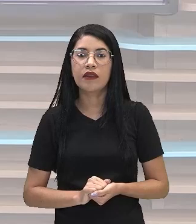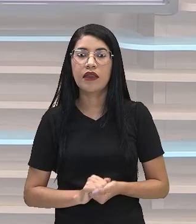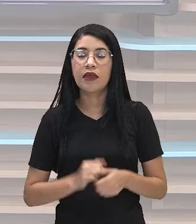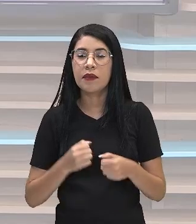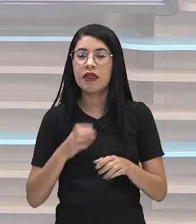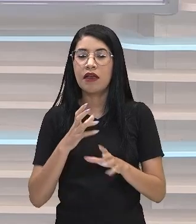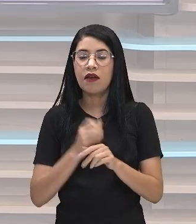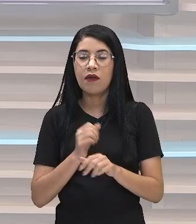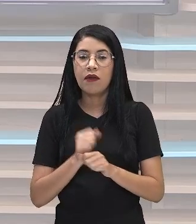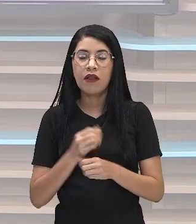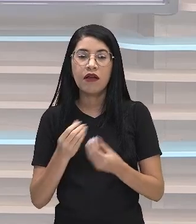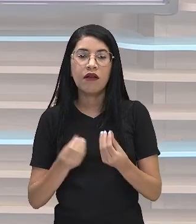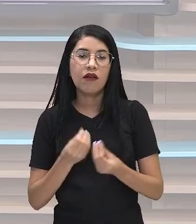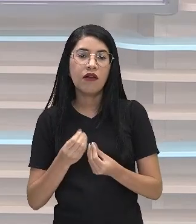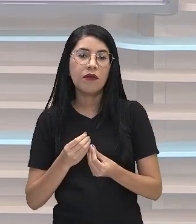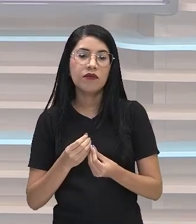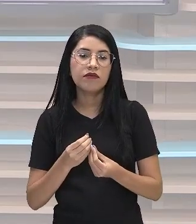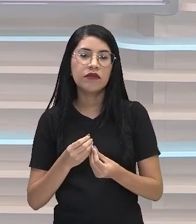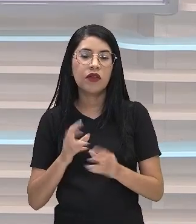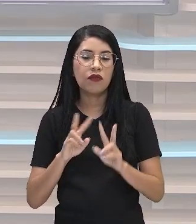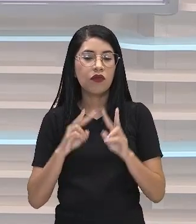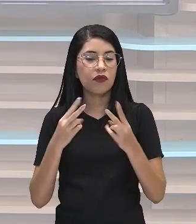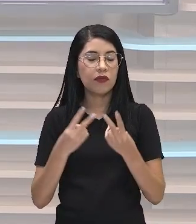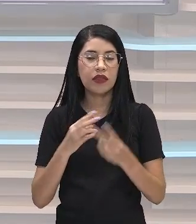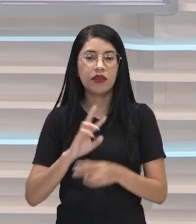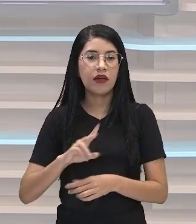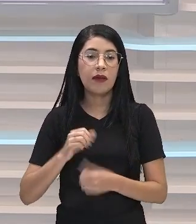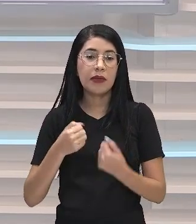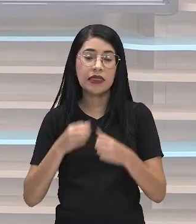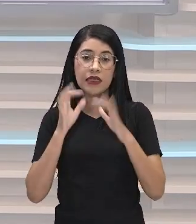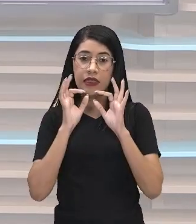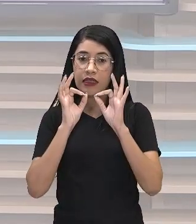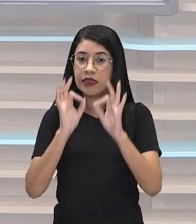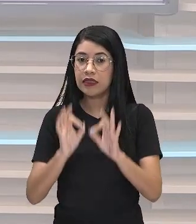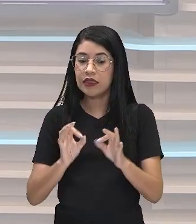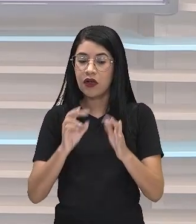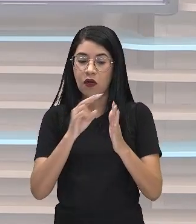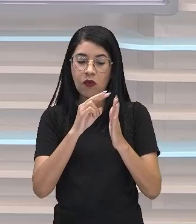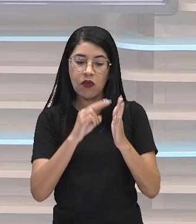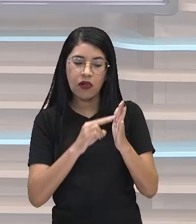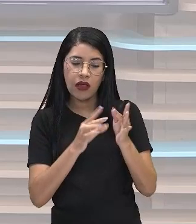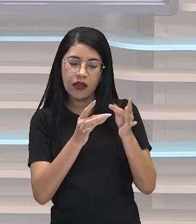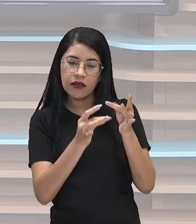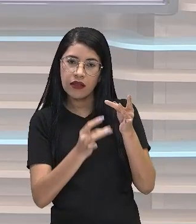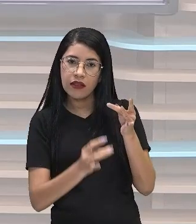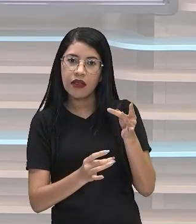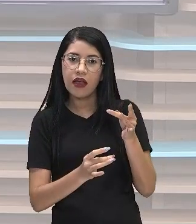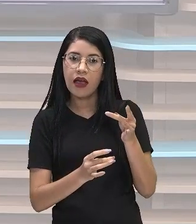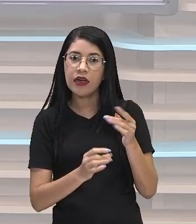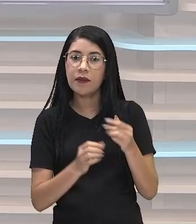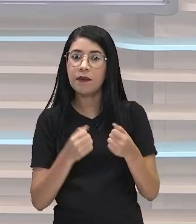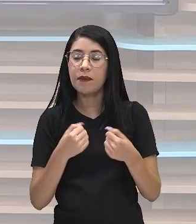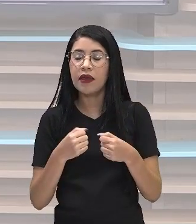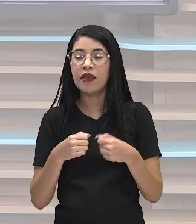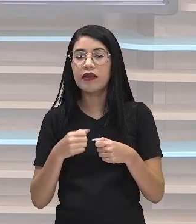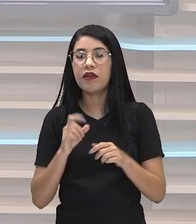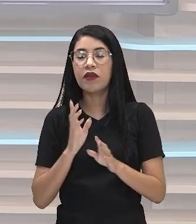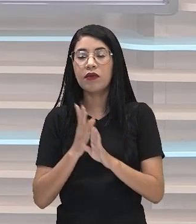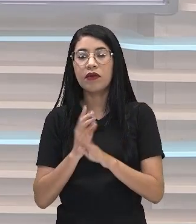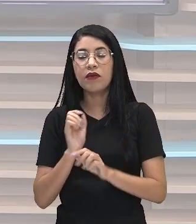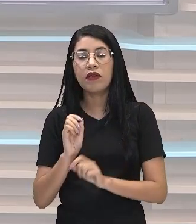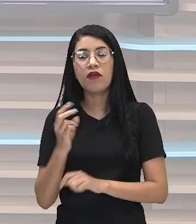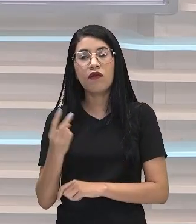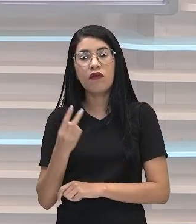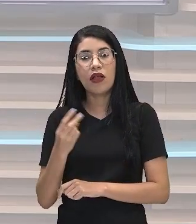calcular o volume quando não é. Né? Então, tem que ler direitinho a questão. Né? Ela estava pedindo aí a medida de um dos lados, né?